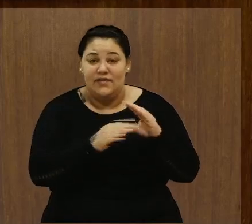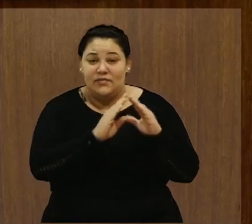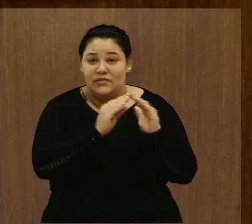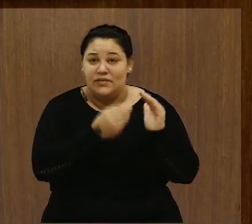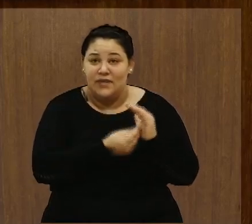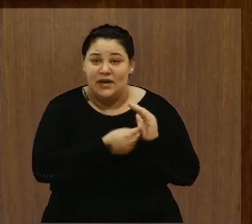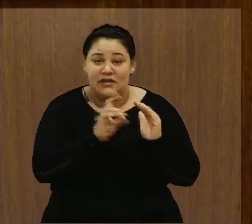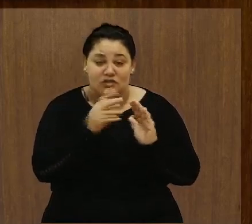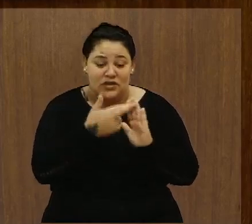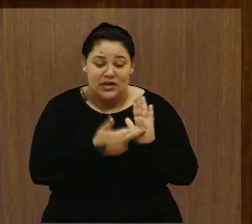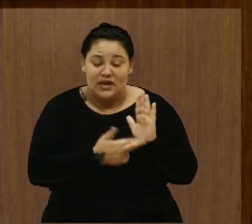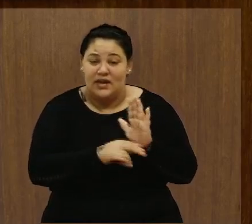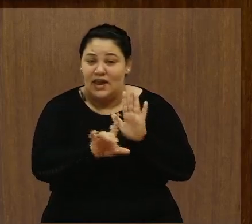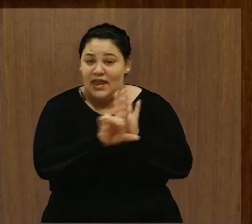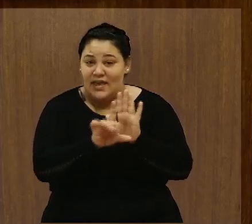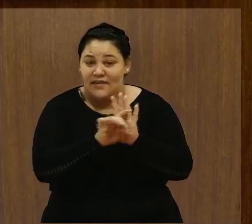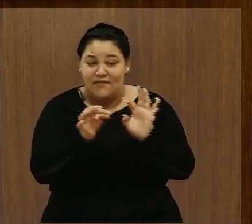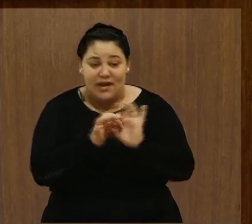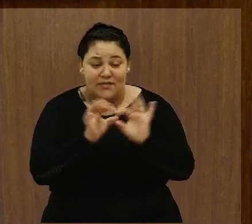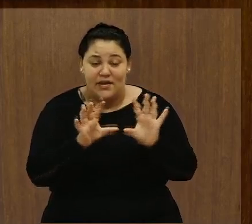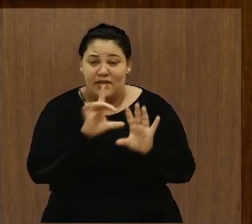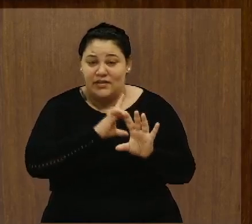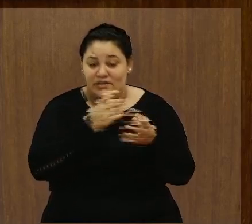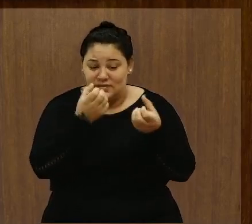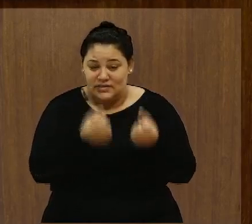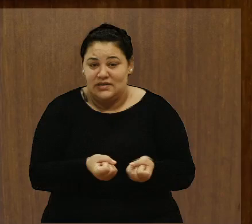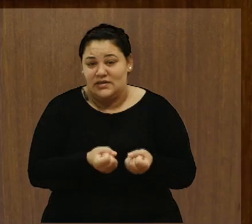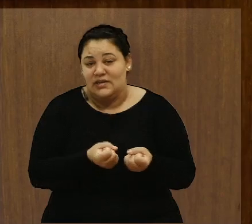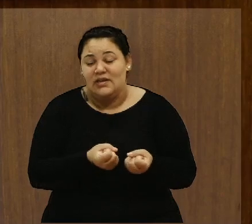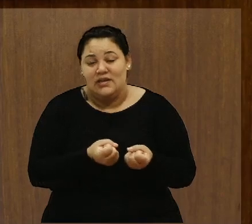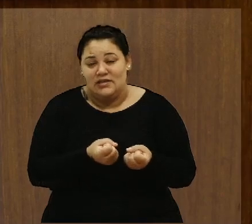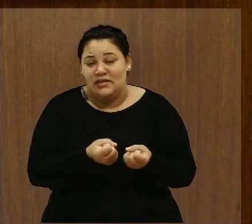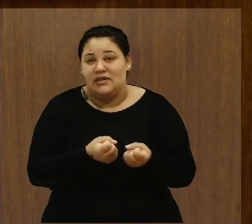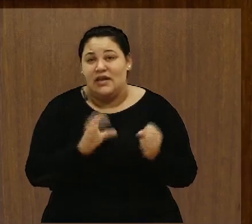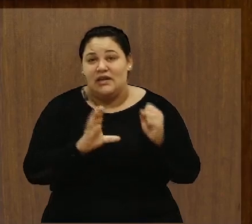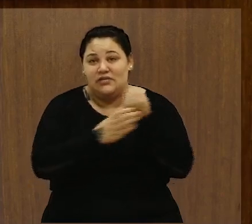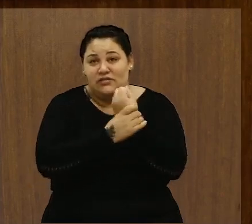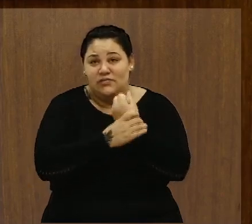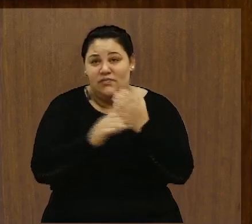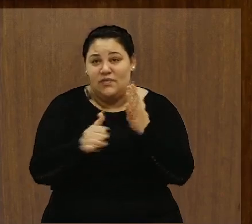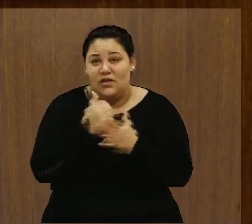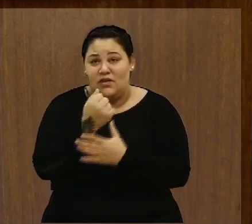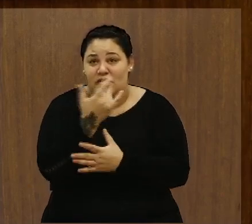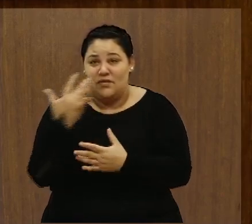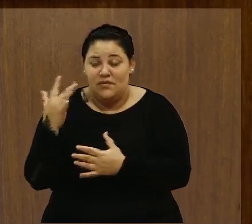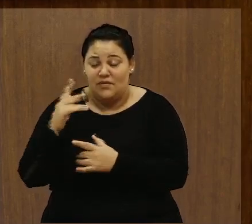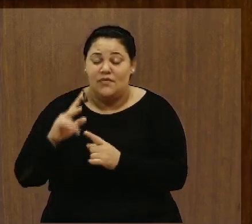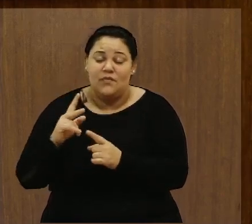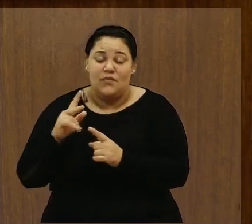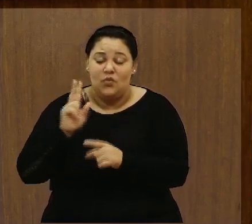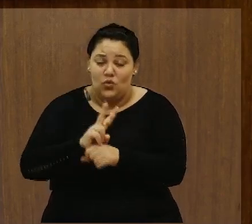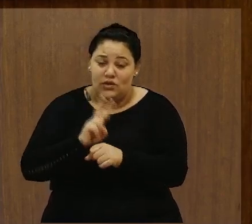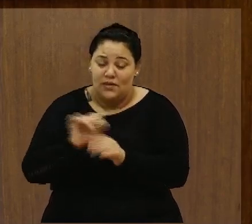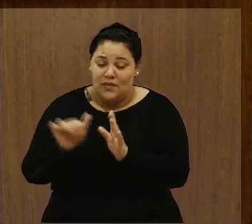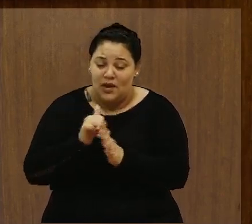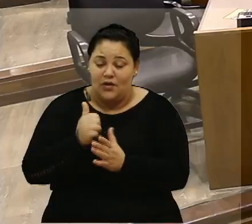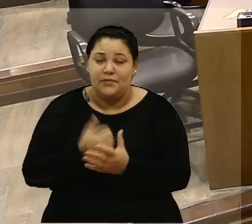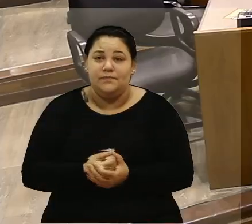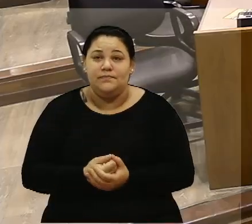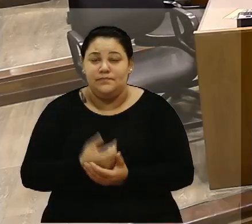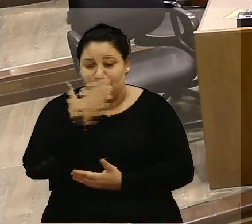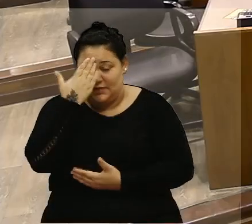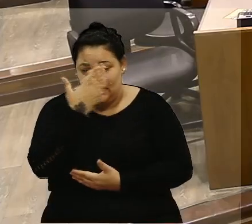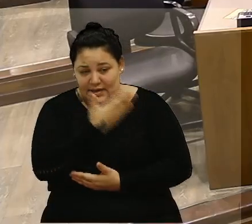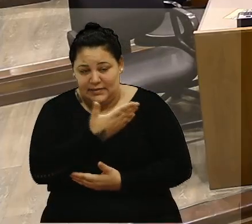esse regramento na lei que vai permitir, com certeza, a gente ter uma garantia maior de manutenção do meio ambiente nos nossos mananciais. Obrigado pela gentileza e parabéns pelo